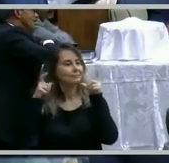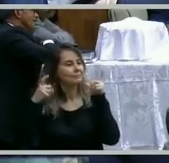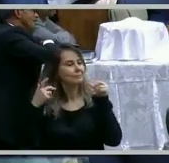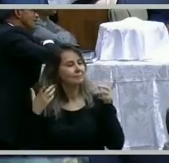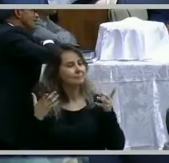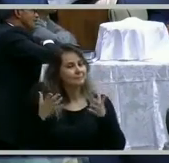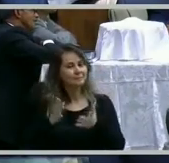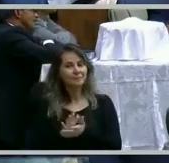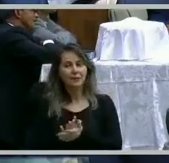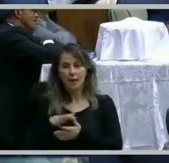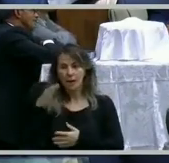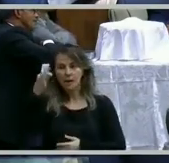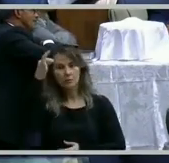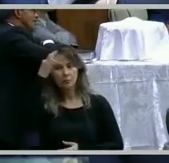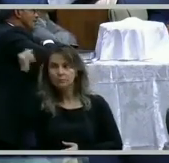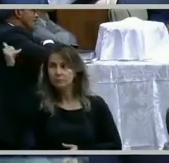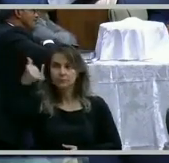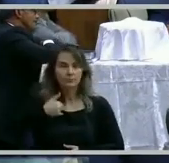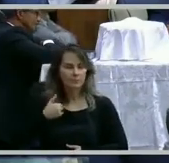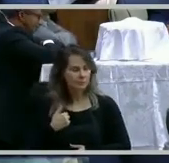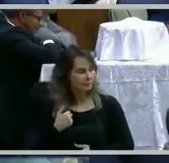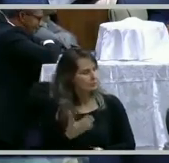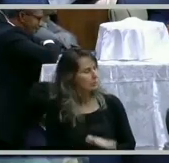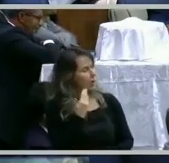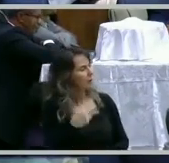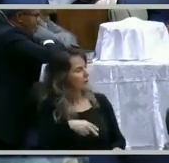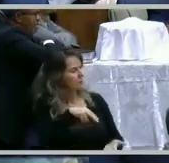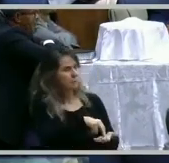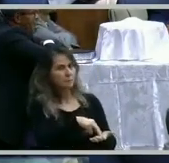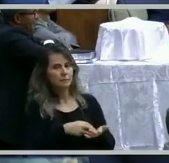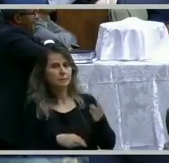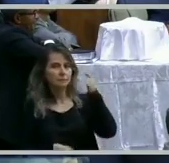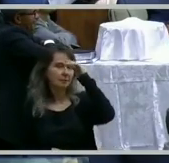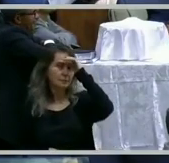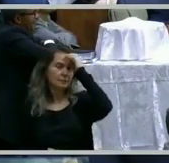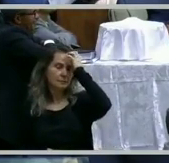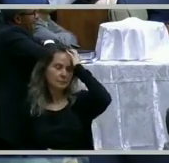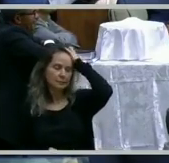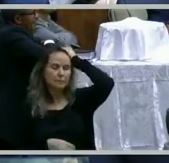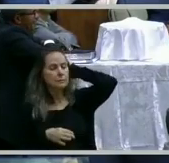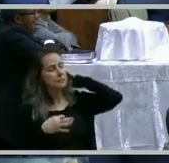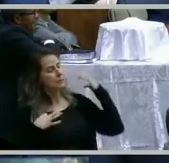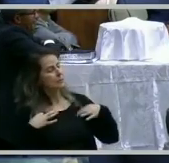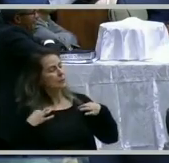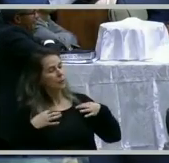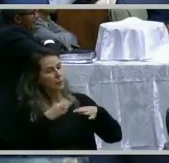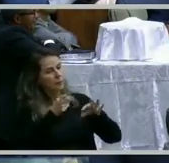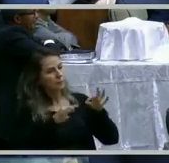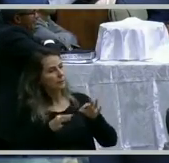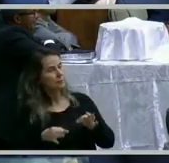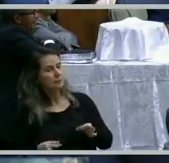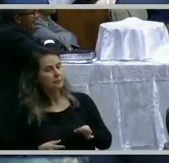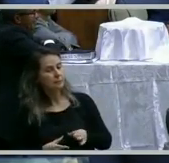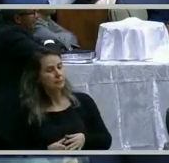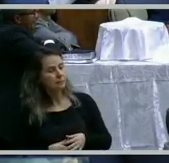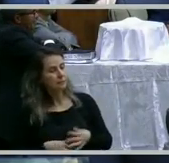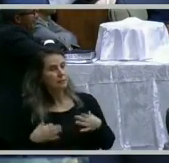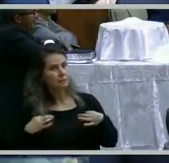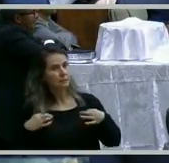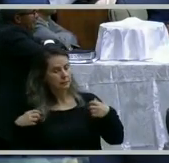Aí o Espírito Santo se levanta, toma um banho, troca de roupa, pega a